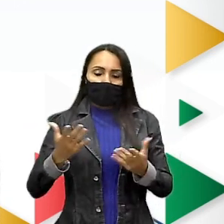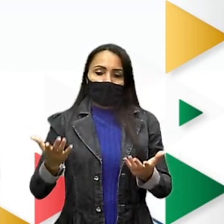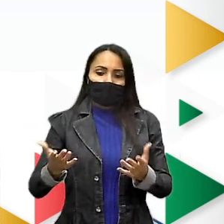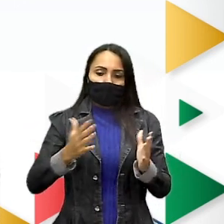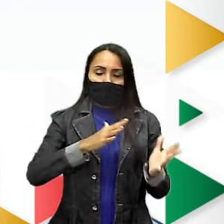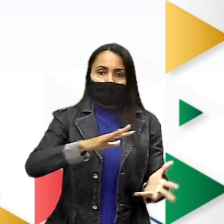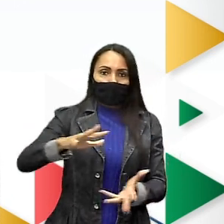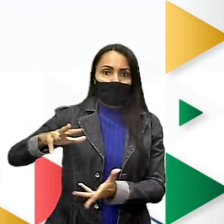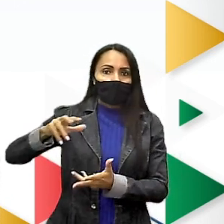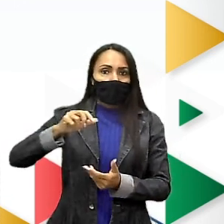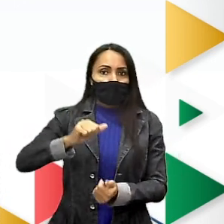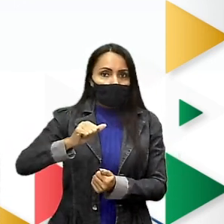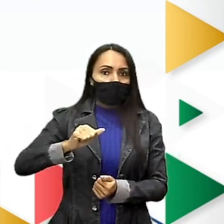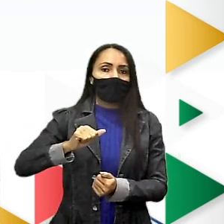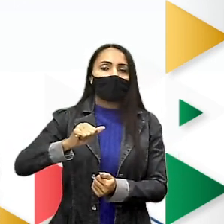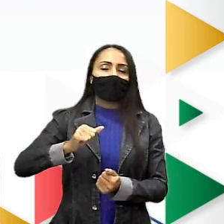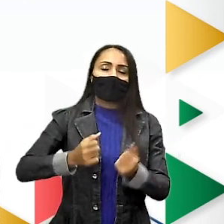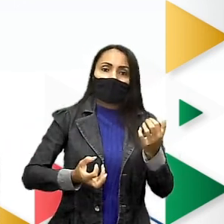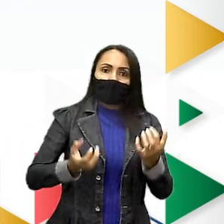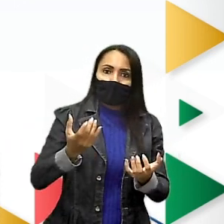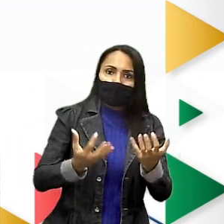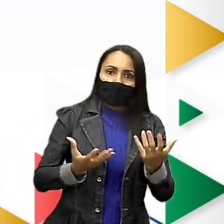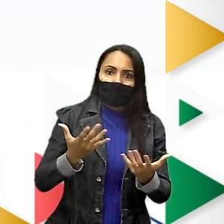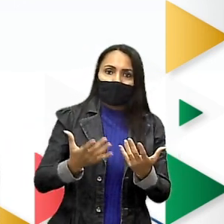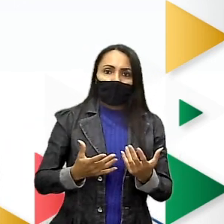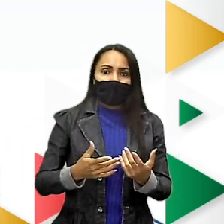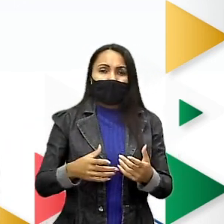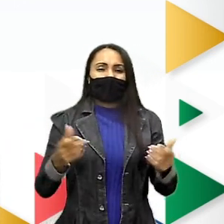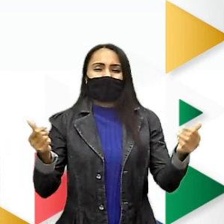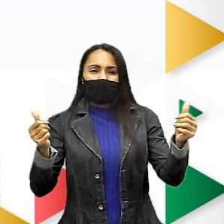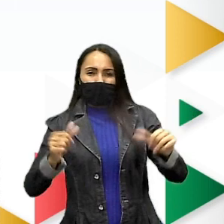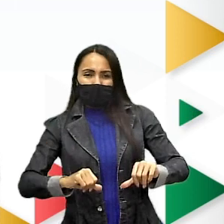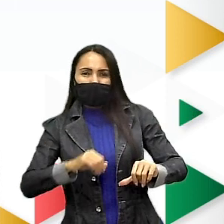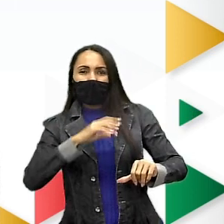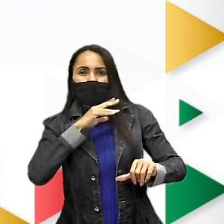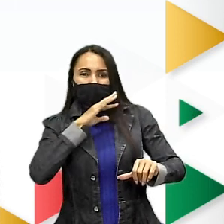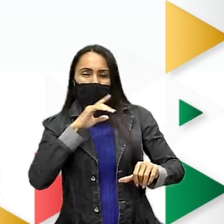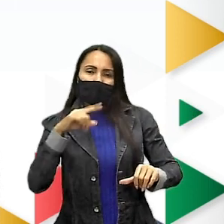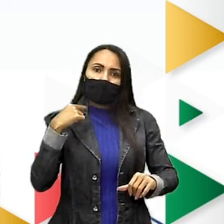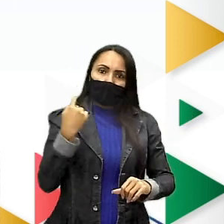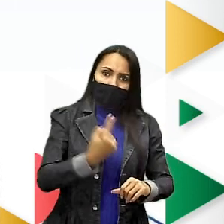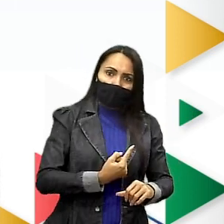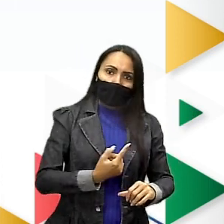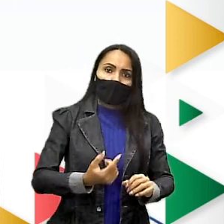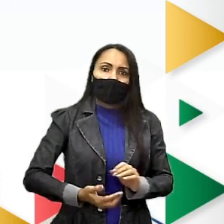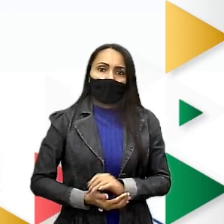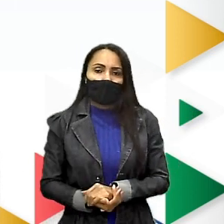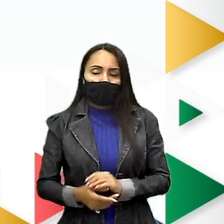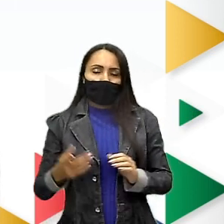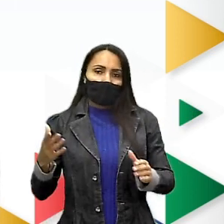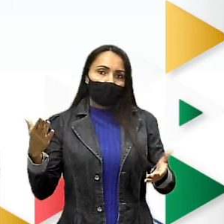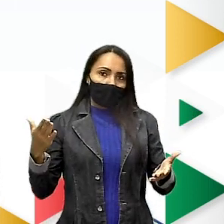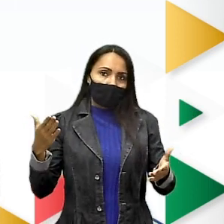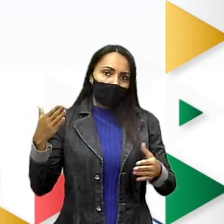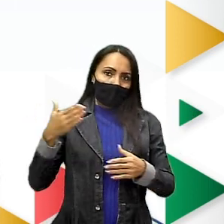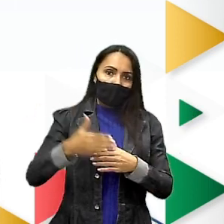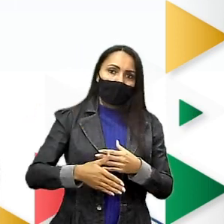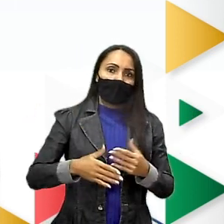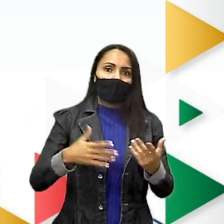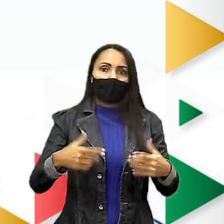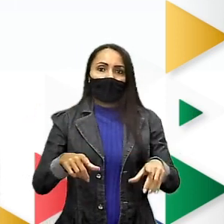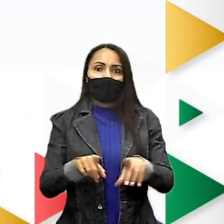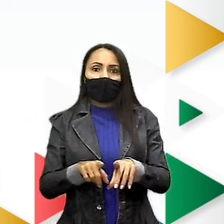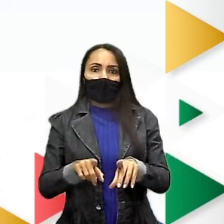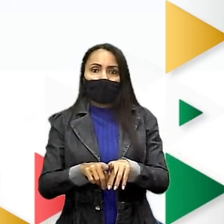global no mundo. E aí, isso é péssimo para a gente, porque o aquecimento global interfere diretamente no nosso